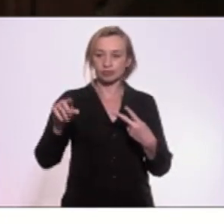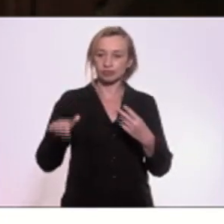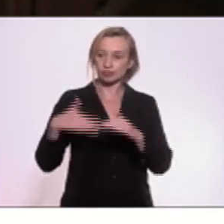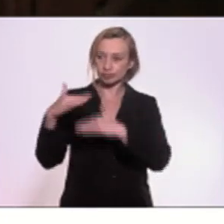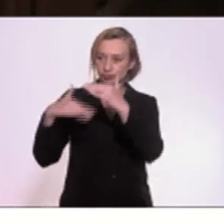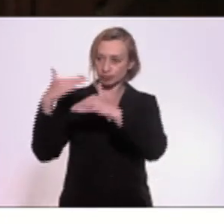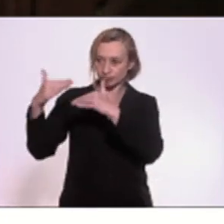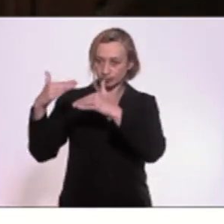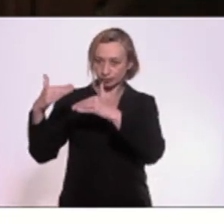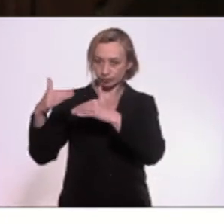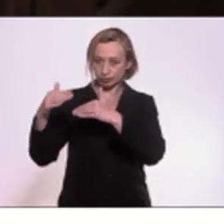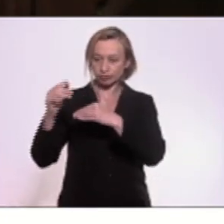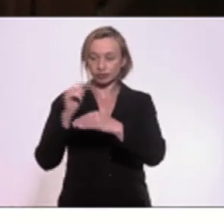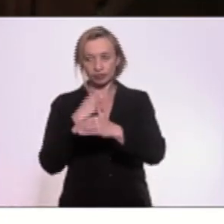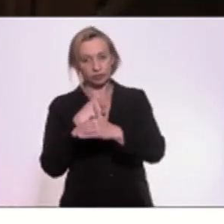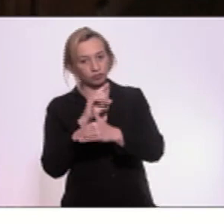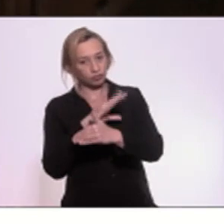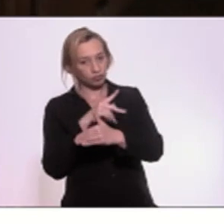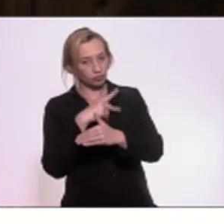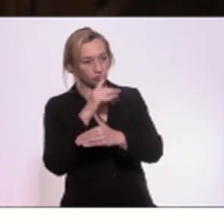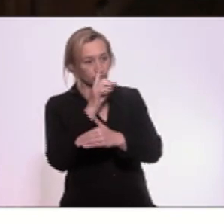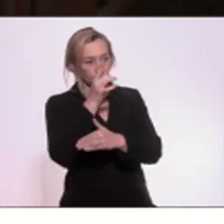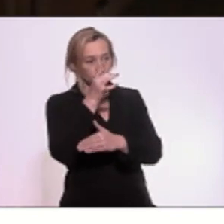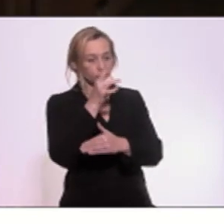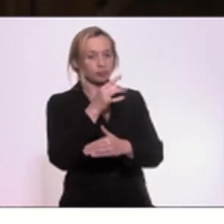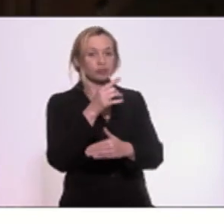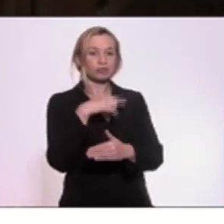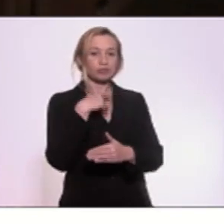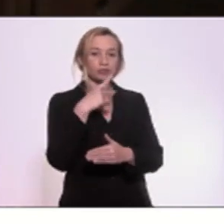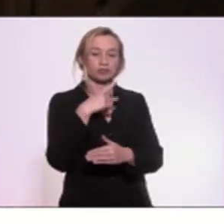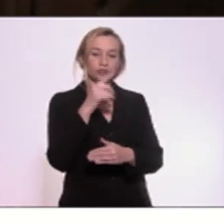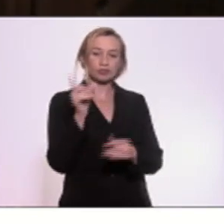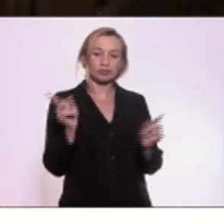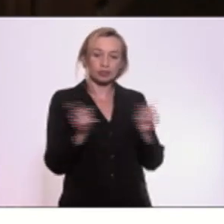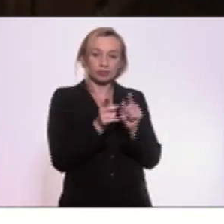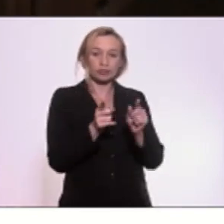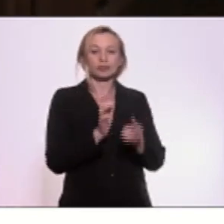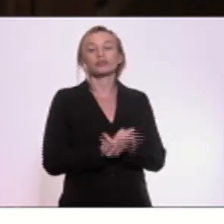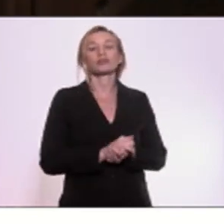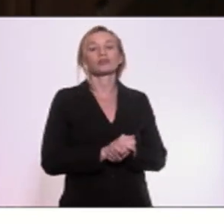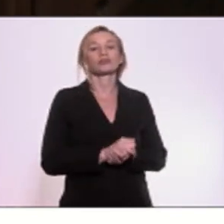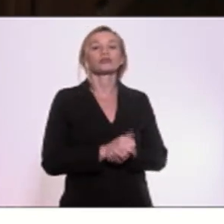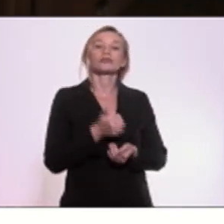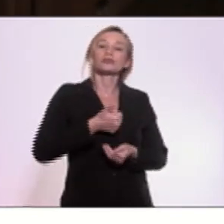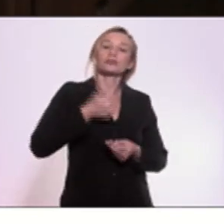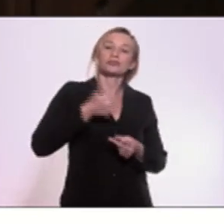eu não vou, vou apenas pontuar. Mas o primeiro tem a ver com uma